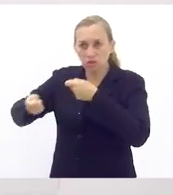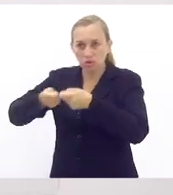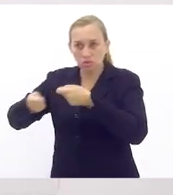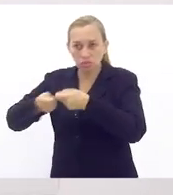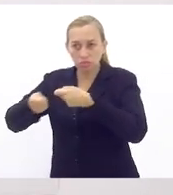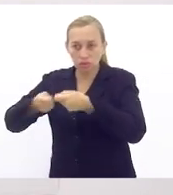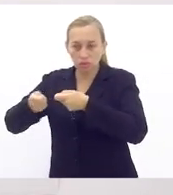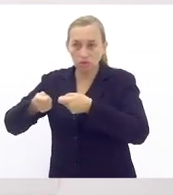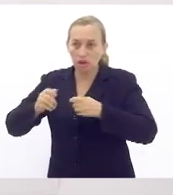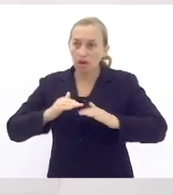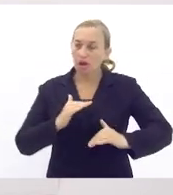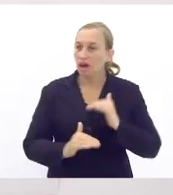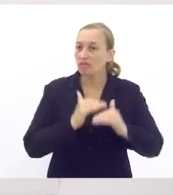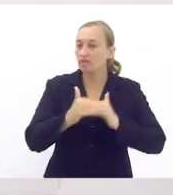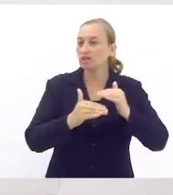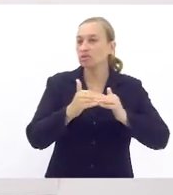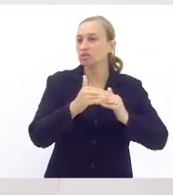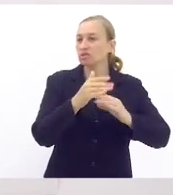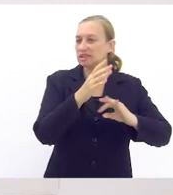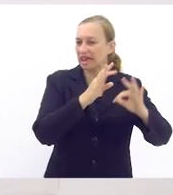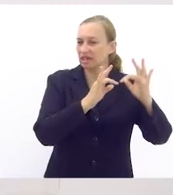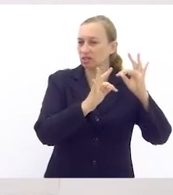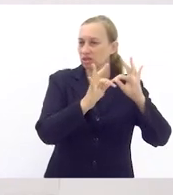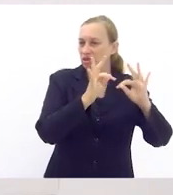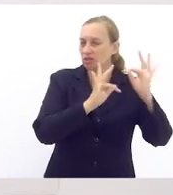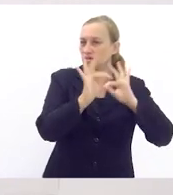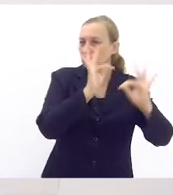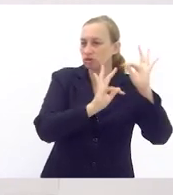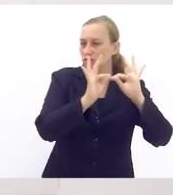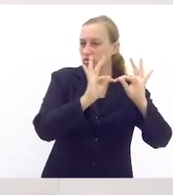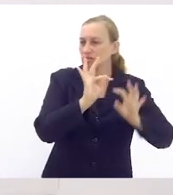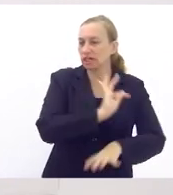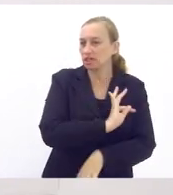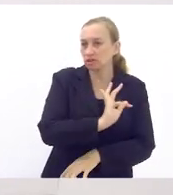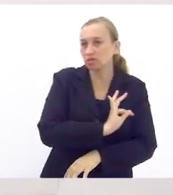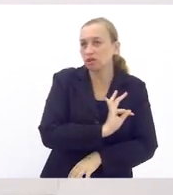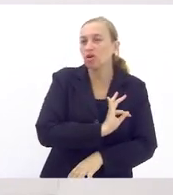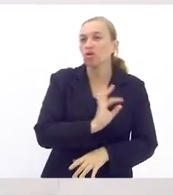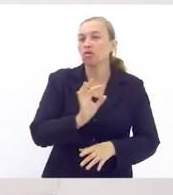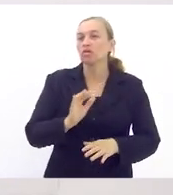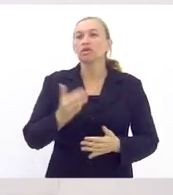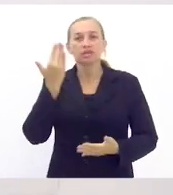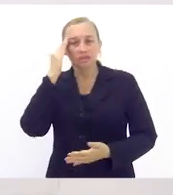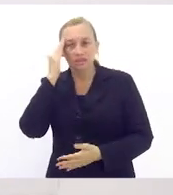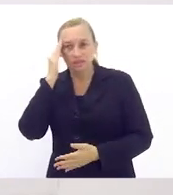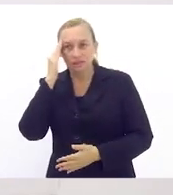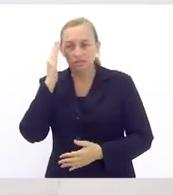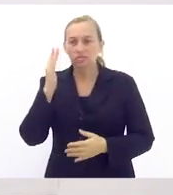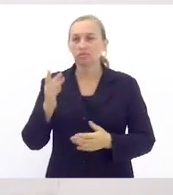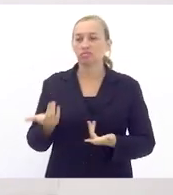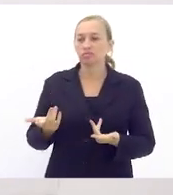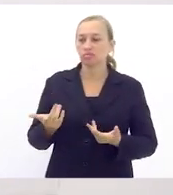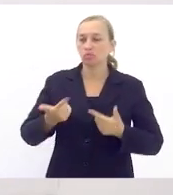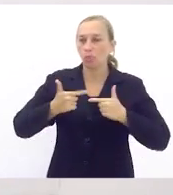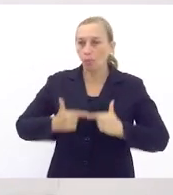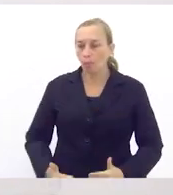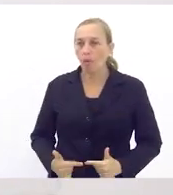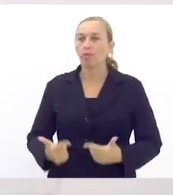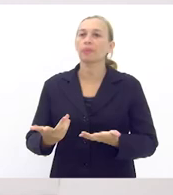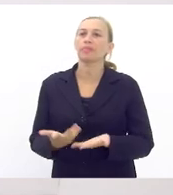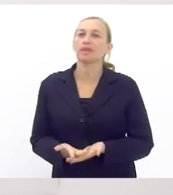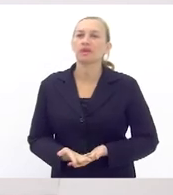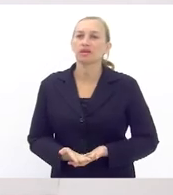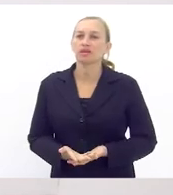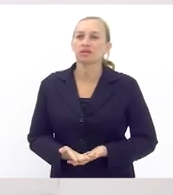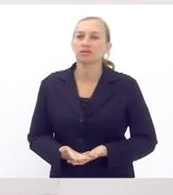avanços técnicos compreendidos e tanto quanto possível realizados de maneira neutra seria demasiado